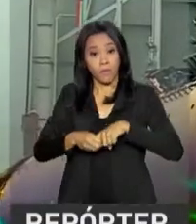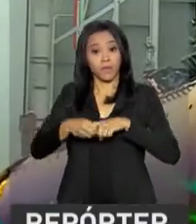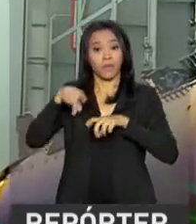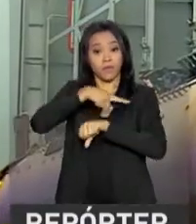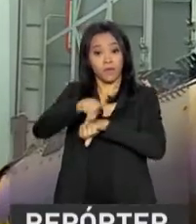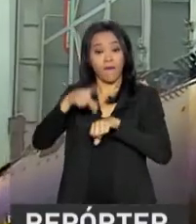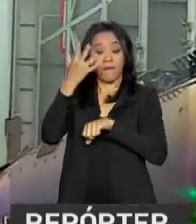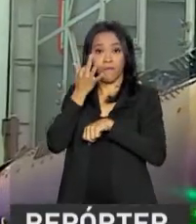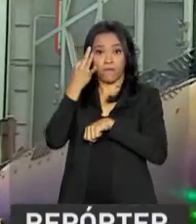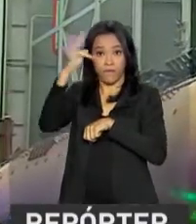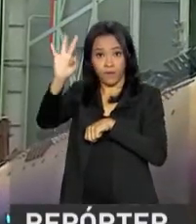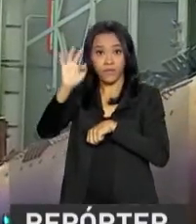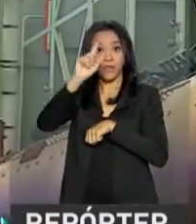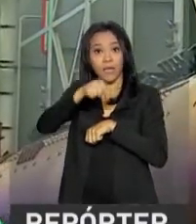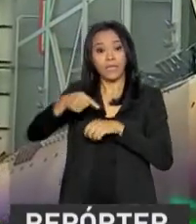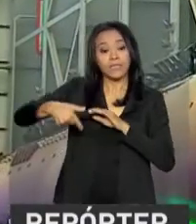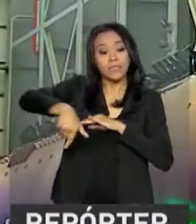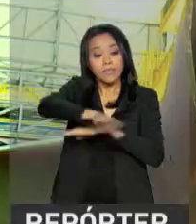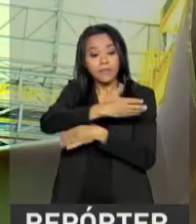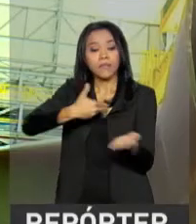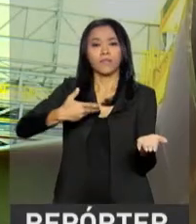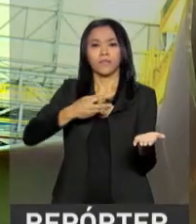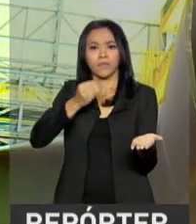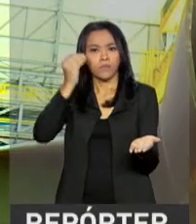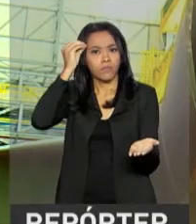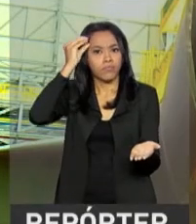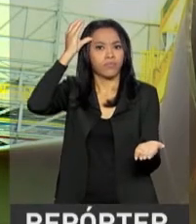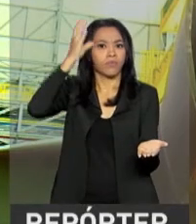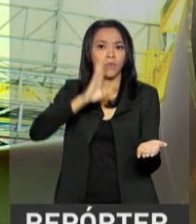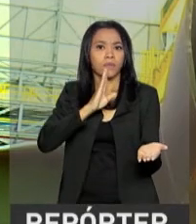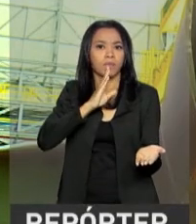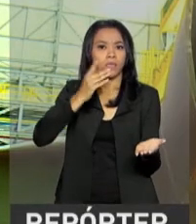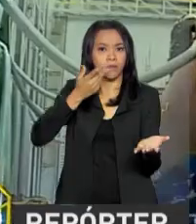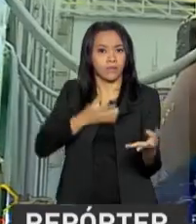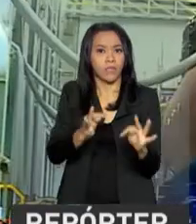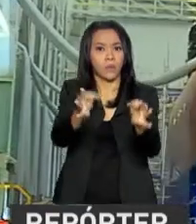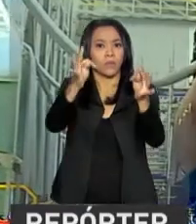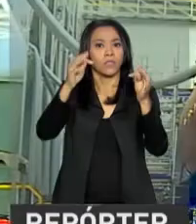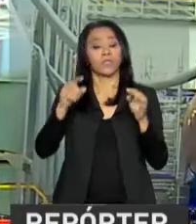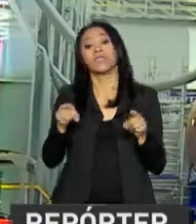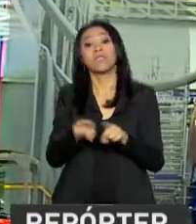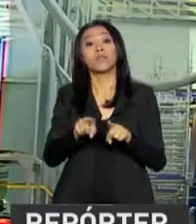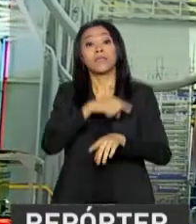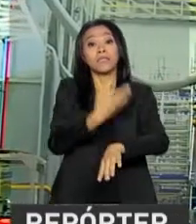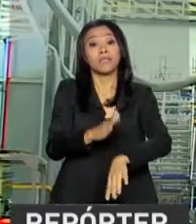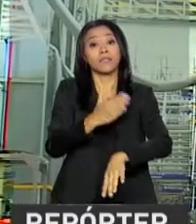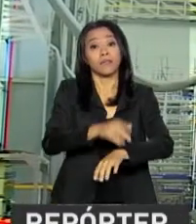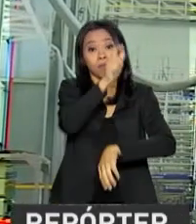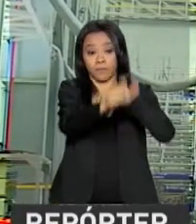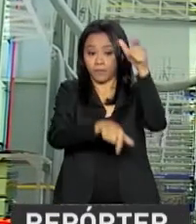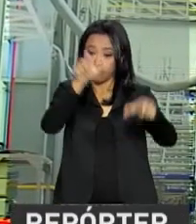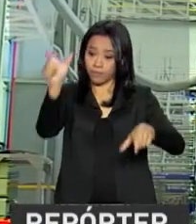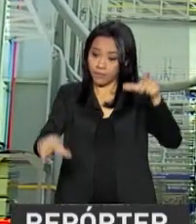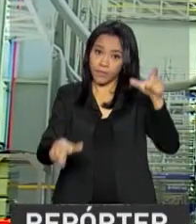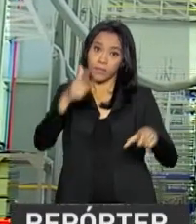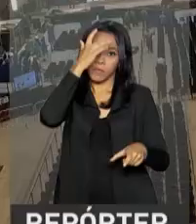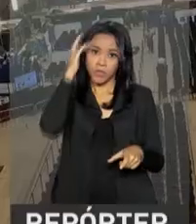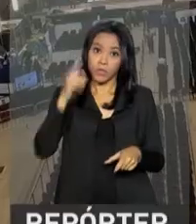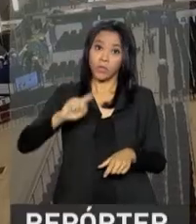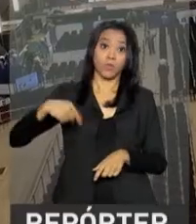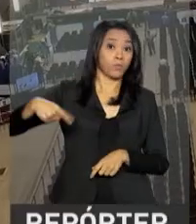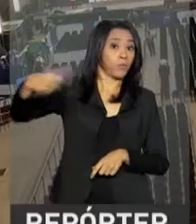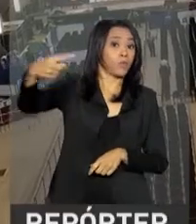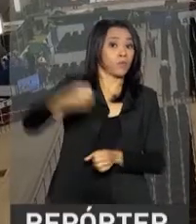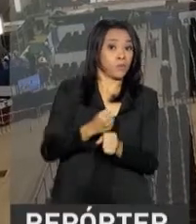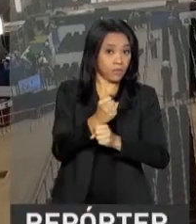programa prevê transferência de tecnologia, nacionalização de equipamentos e capacitação de pessoas. Nos próximos anos,